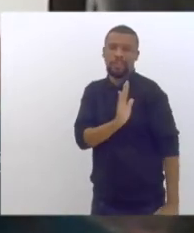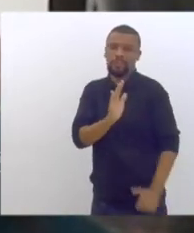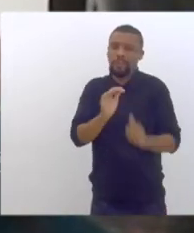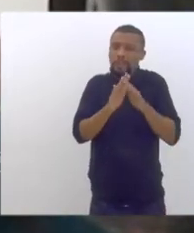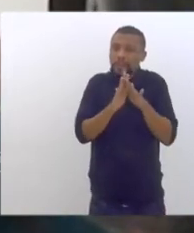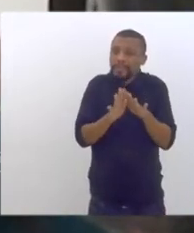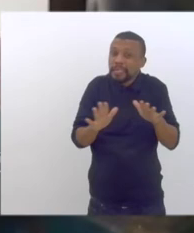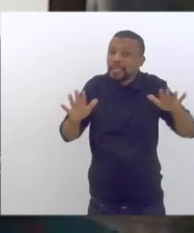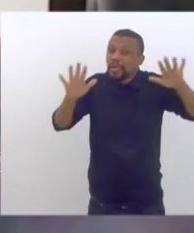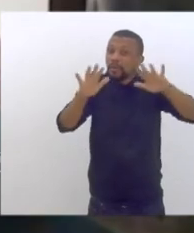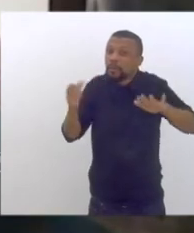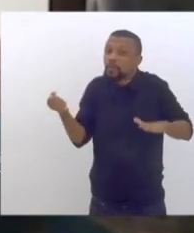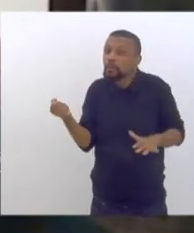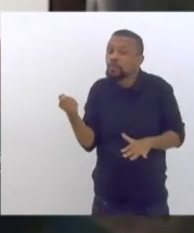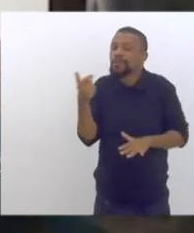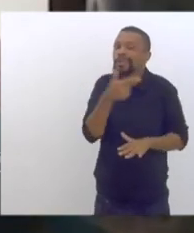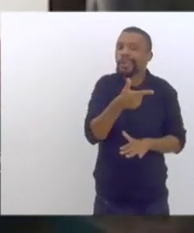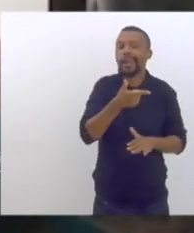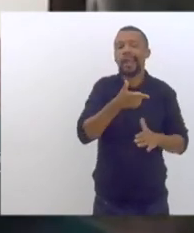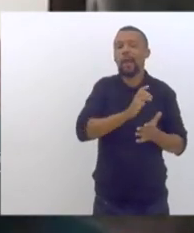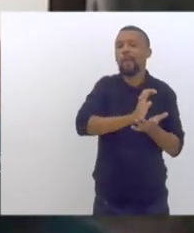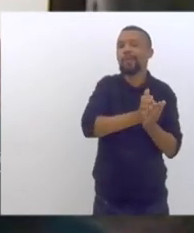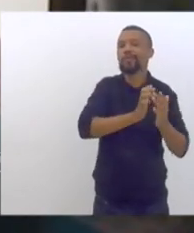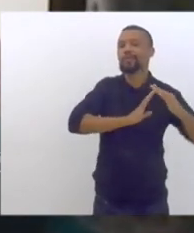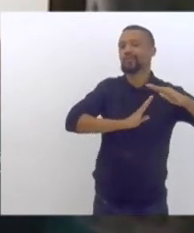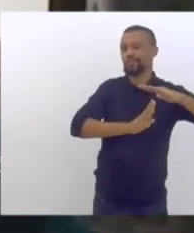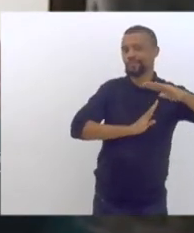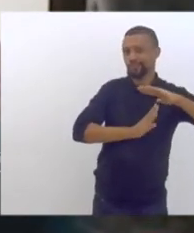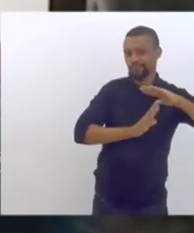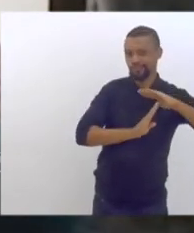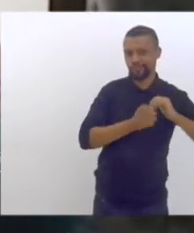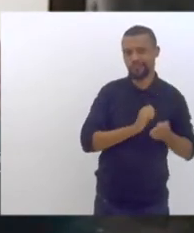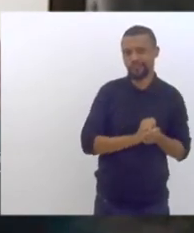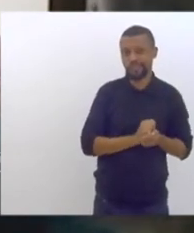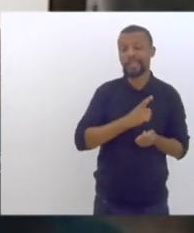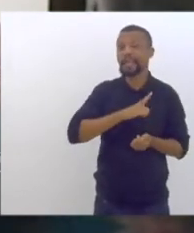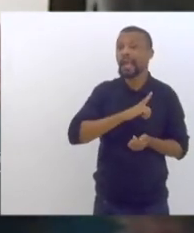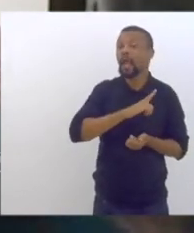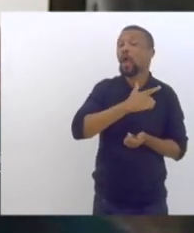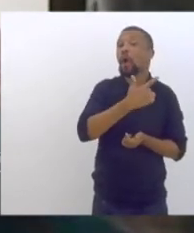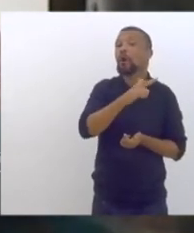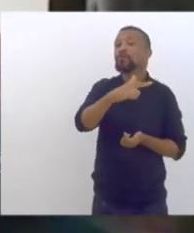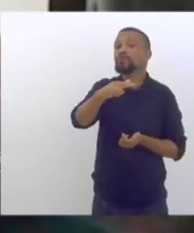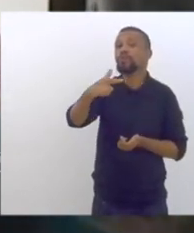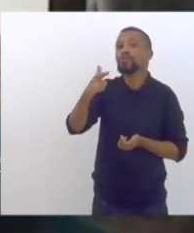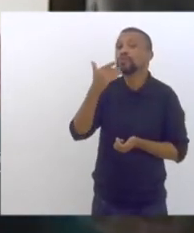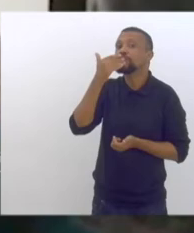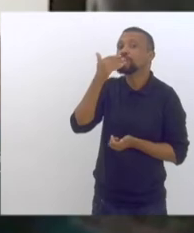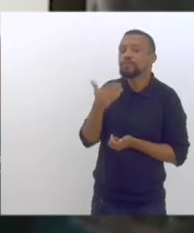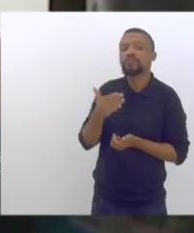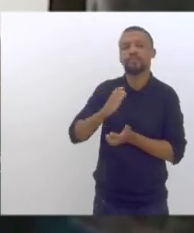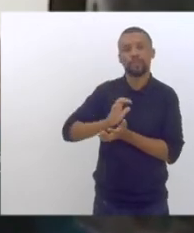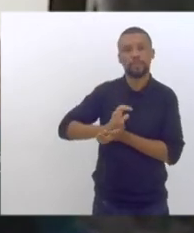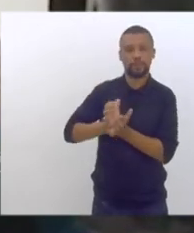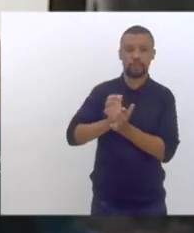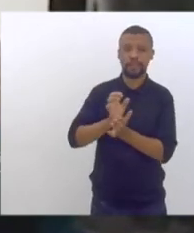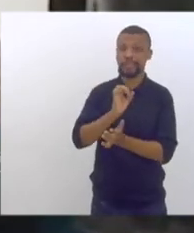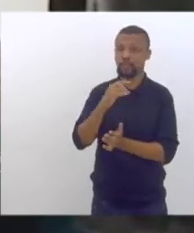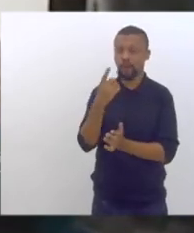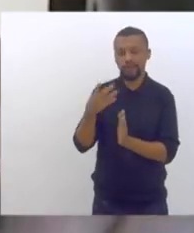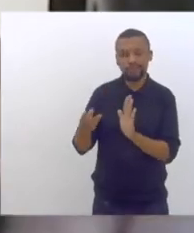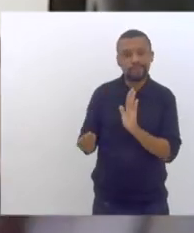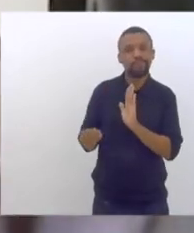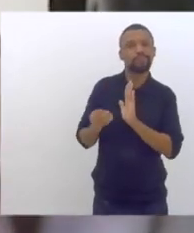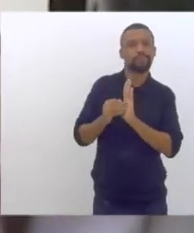amplo que a xenofobia tem outros tipos de preconceito que não acha nossa Bia Então eu acho que se a gente acredita e à